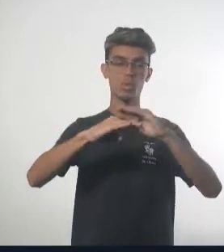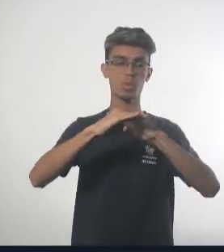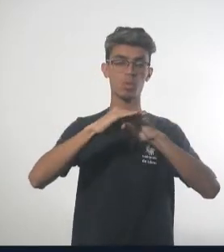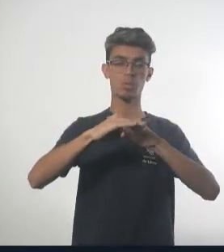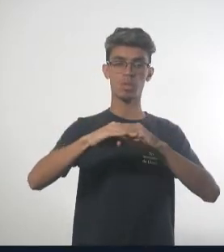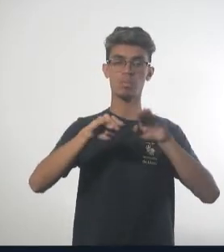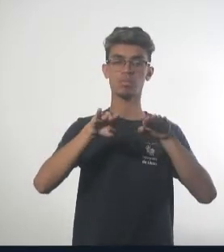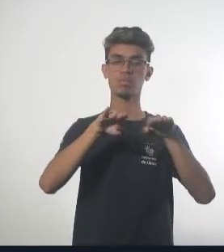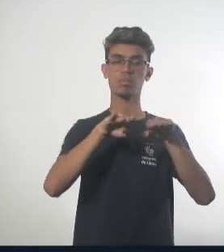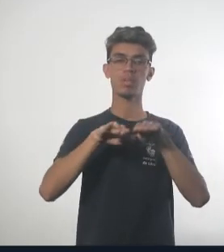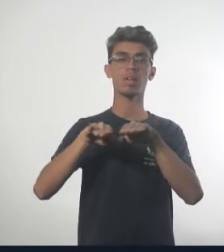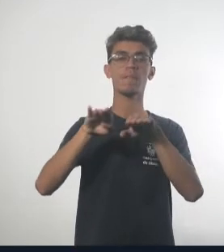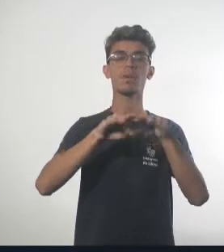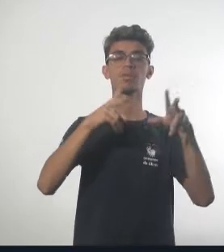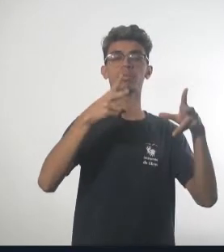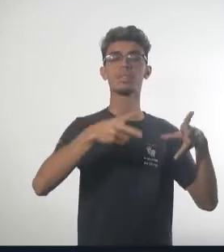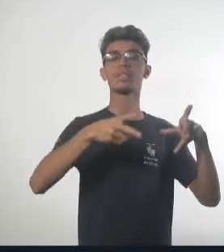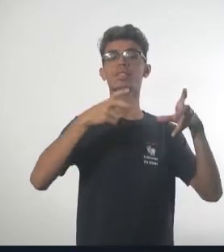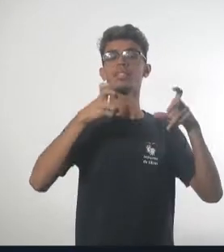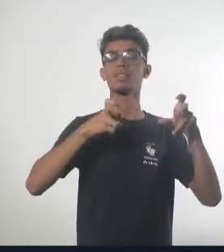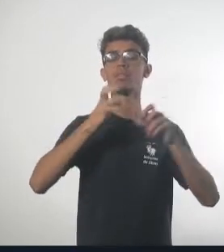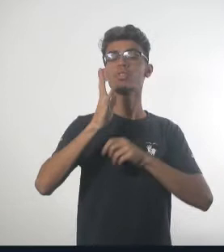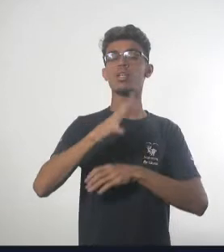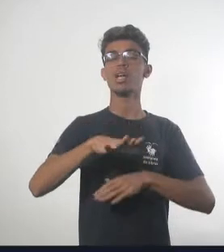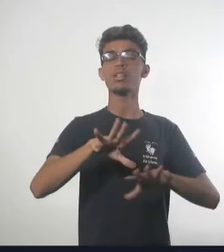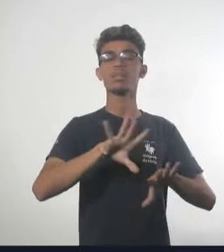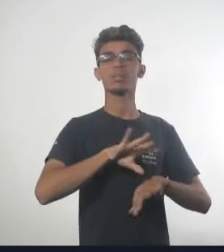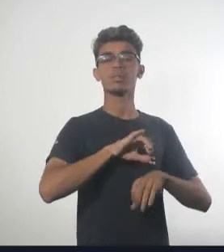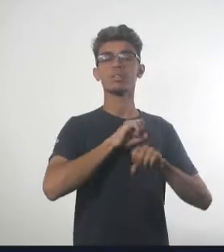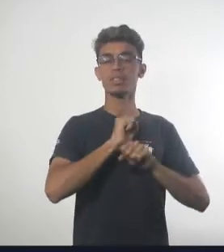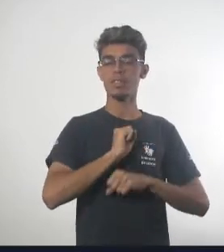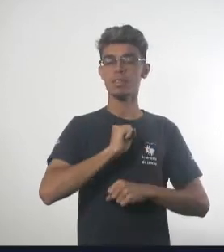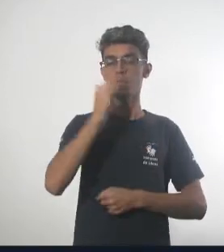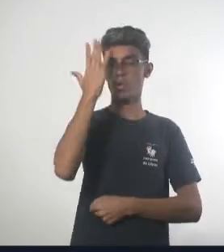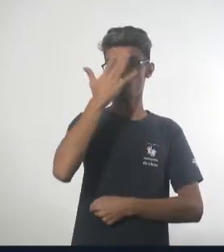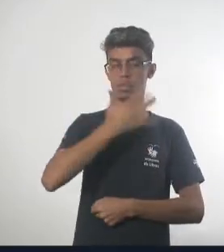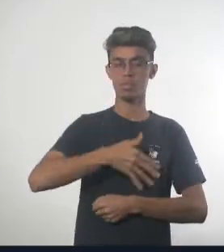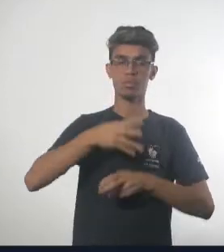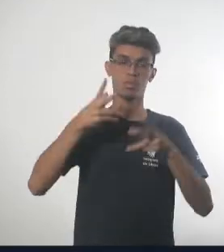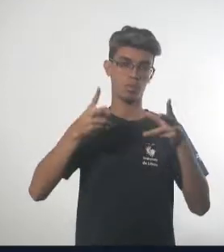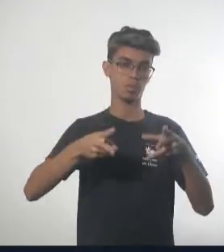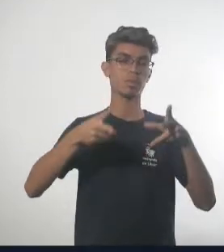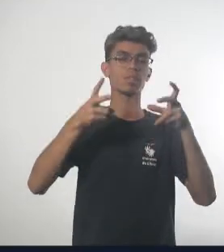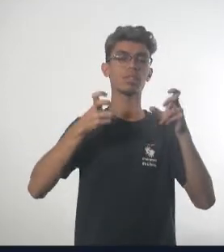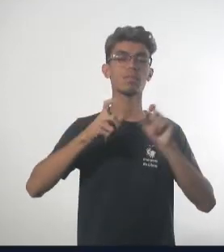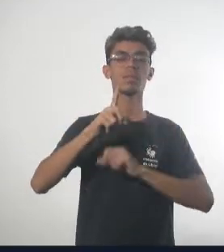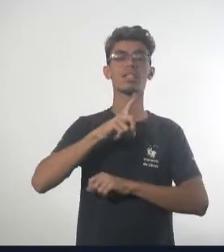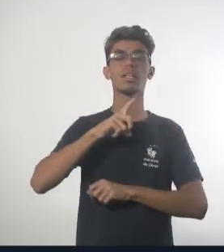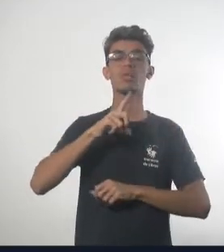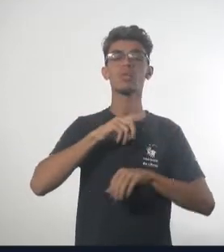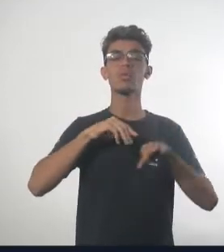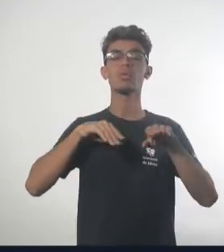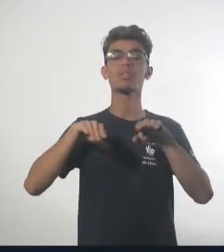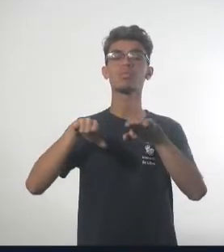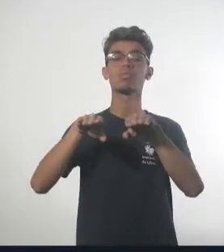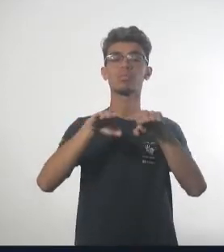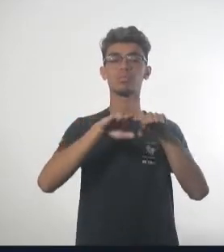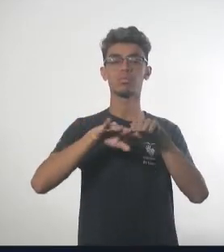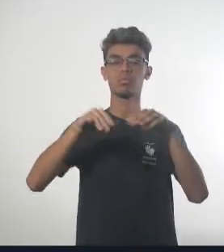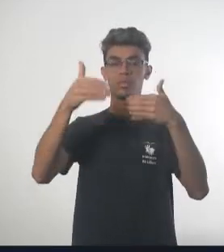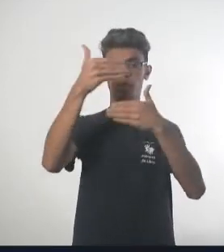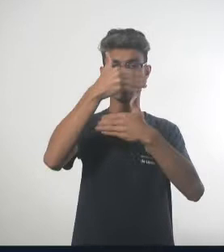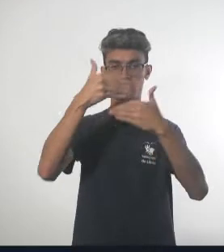Quando a gente avalia só os casos confirmados, a gente também consegue ver essa mesma situação de estabilidade. Nesse slide está